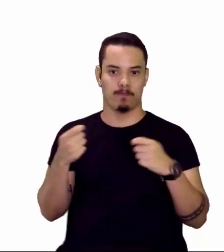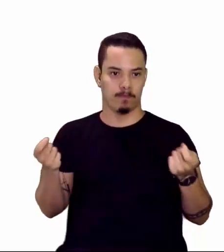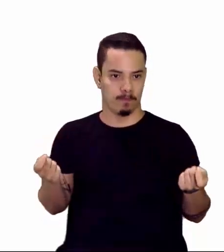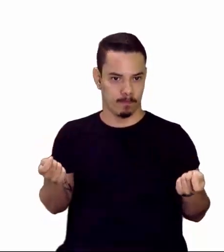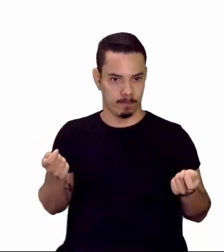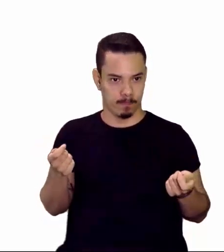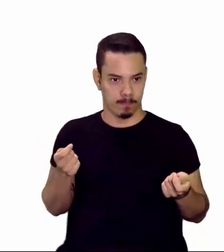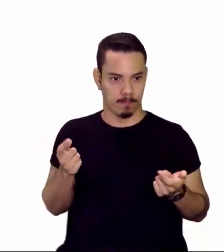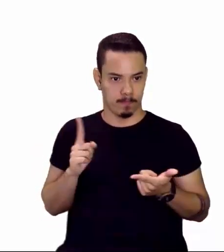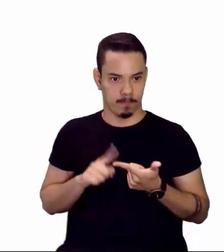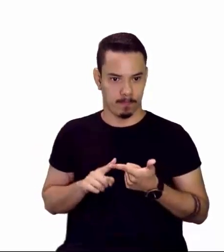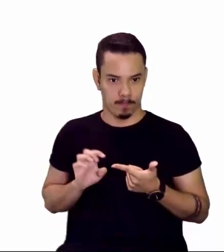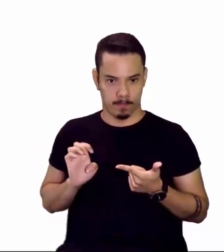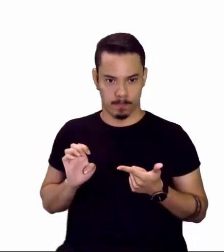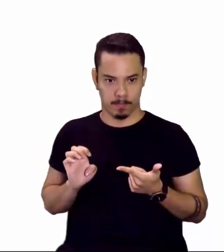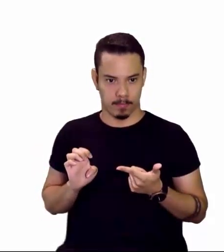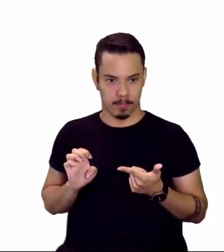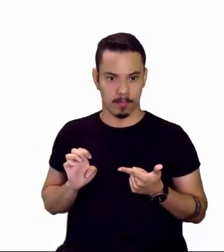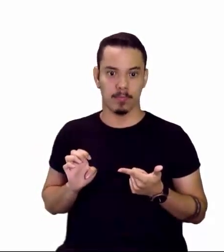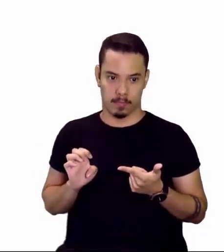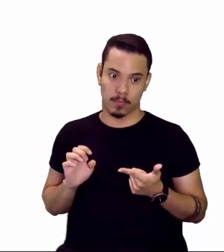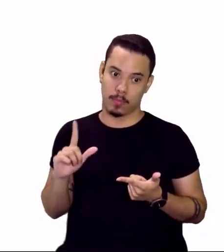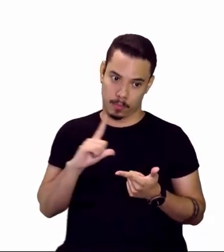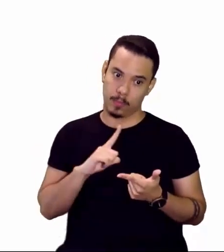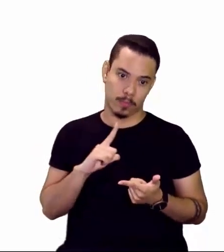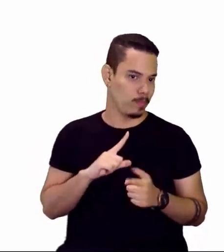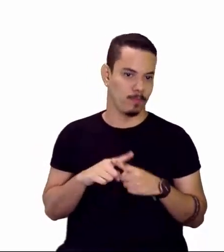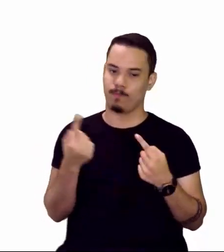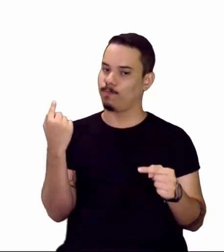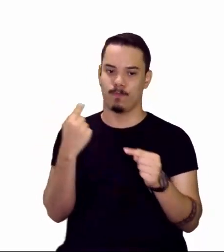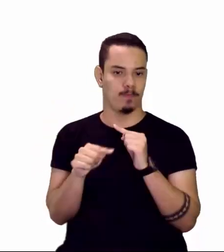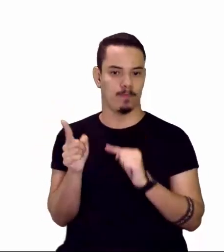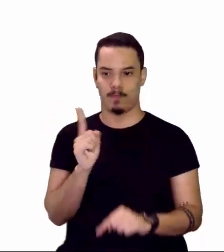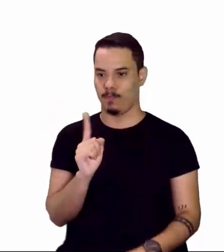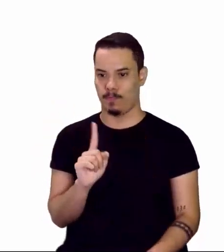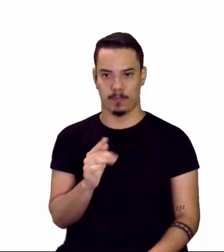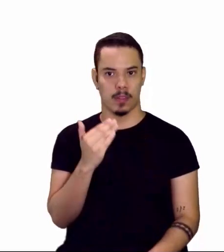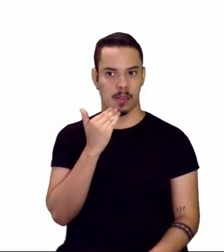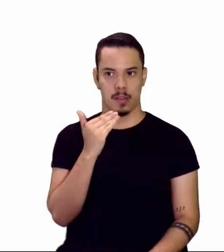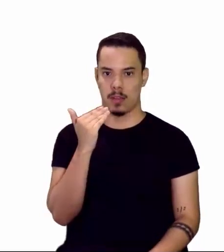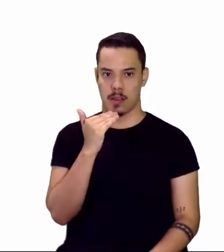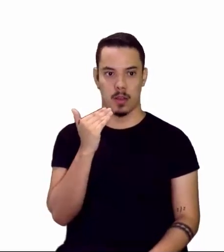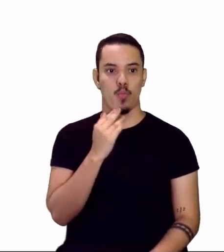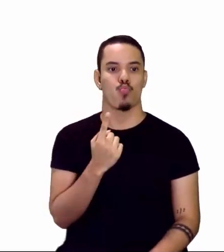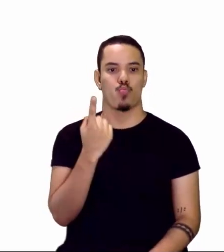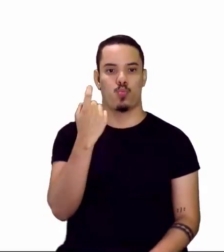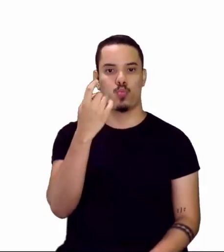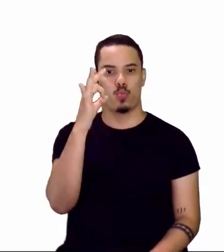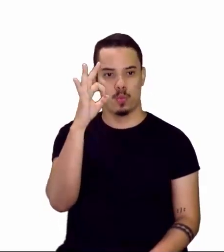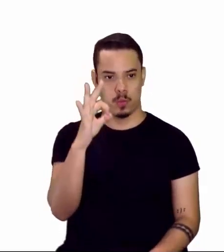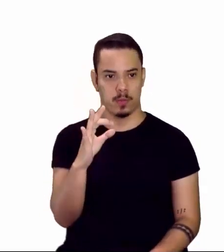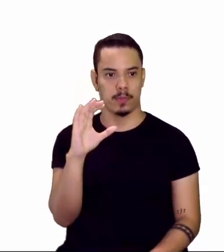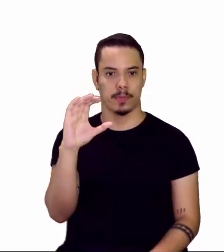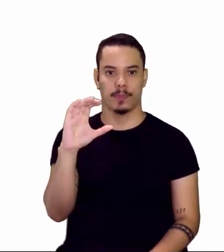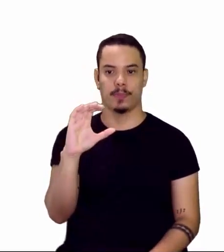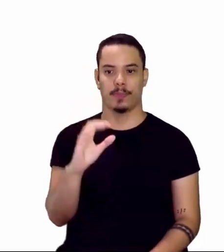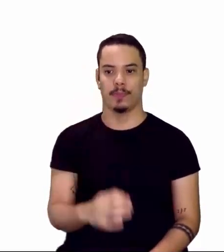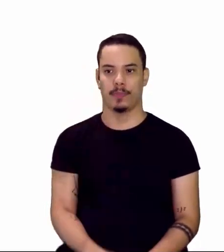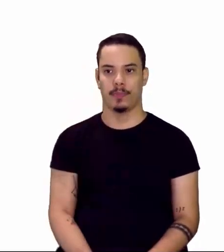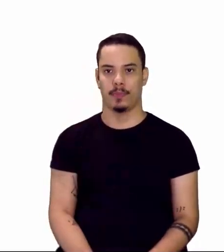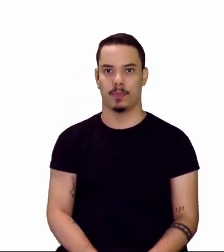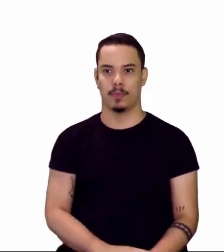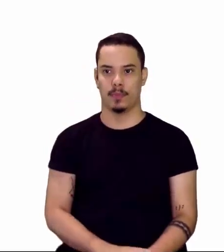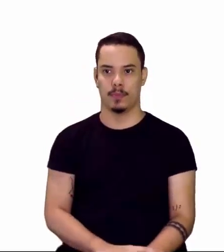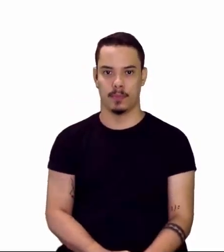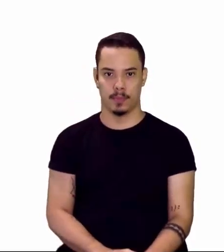na letra E, tudo bem que a gente tivesse 5, mas aqui a única que garante a resposta certa é a